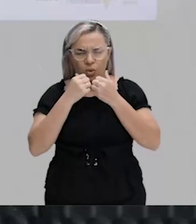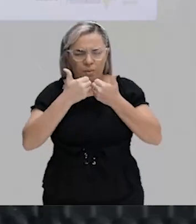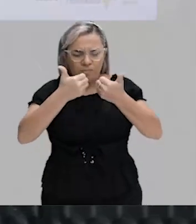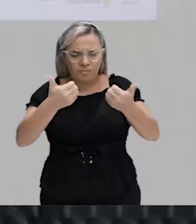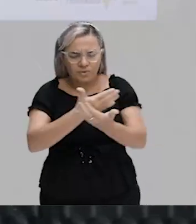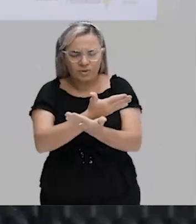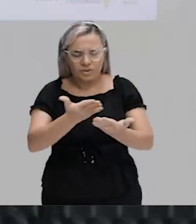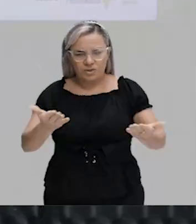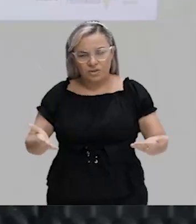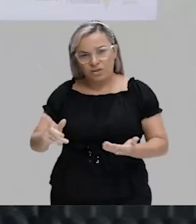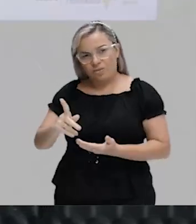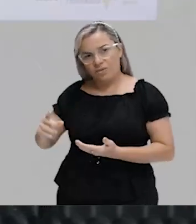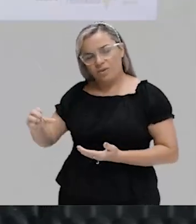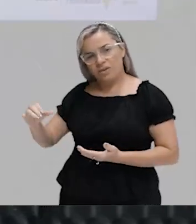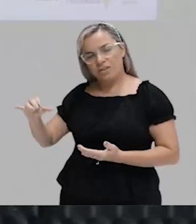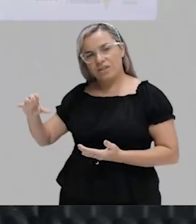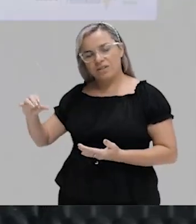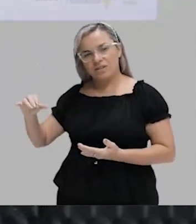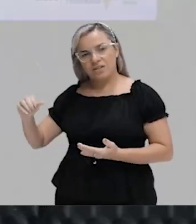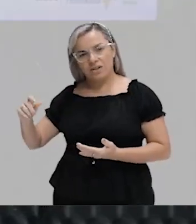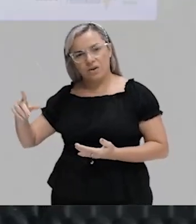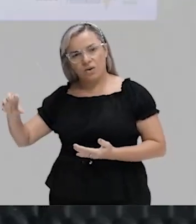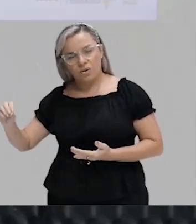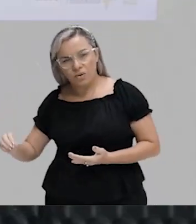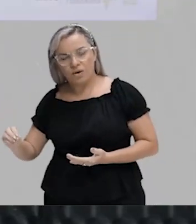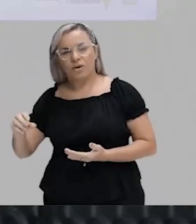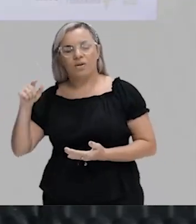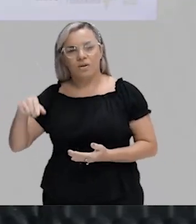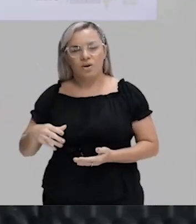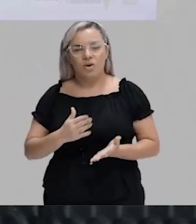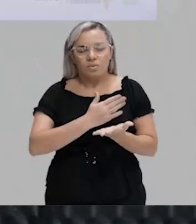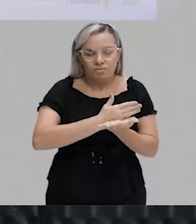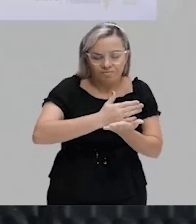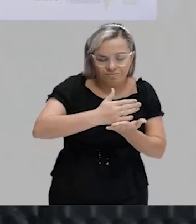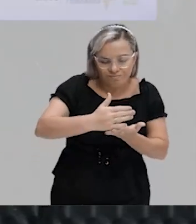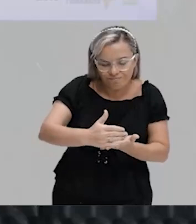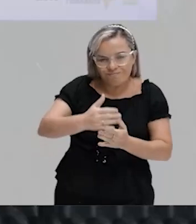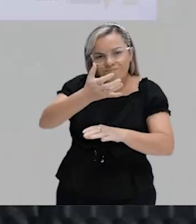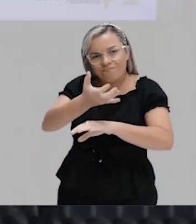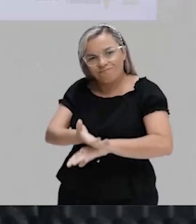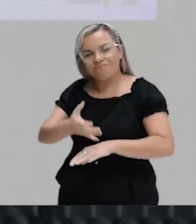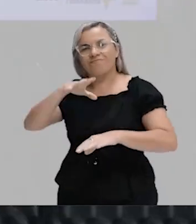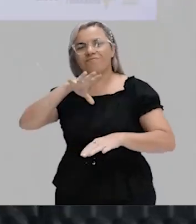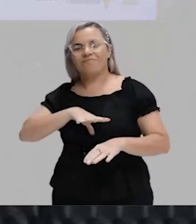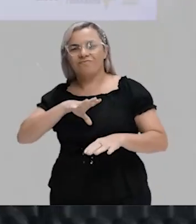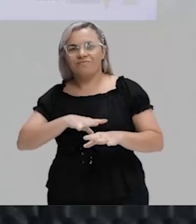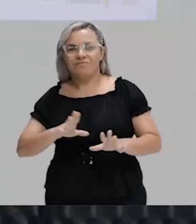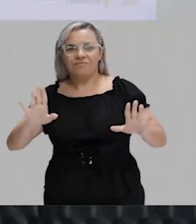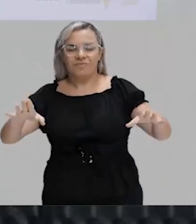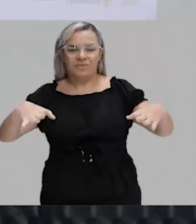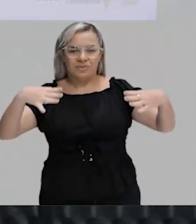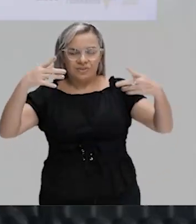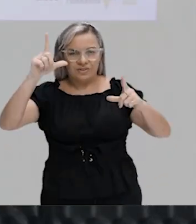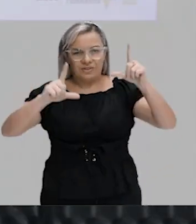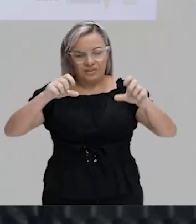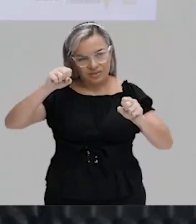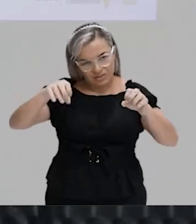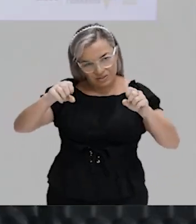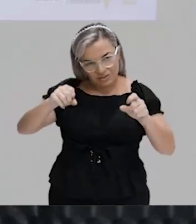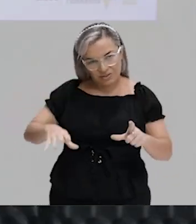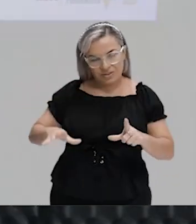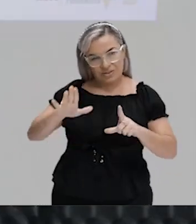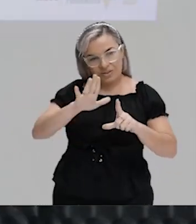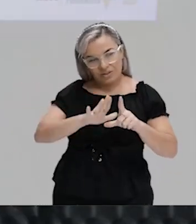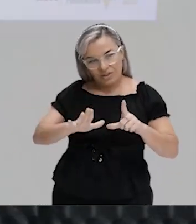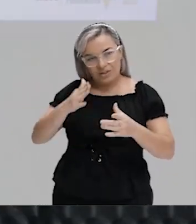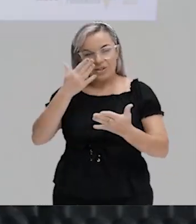vocês? Sou a professora Conceição Alencar e começa agora a sua aula de língua portuguesa. Se liga na TV Educação e no portal do estudante,